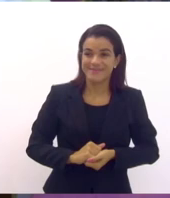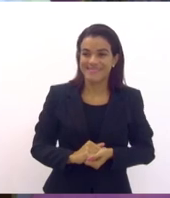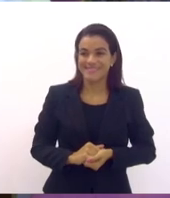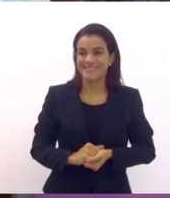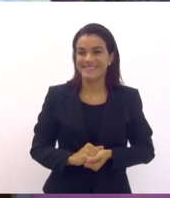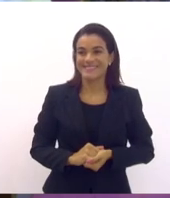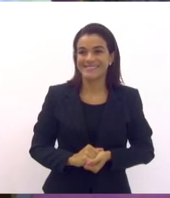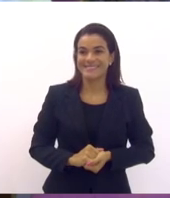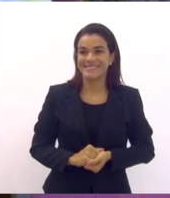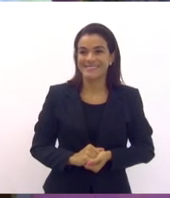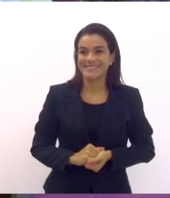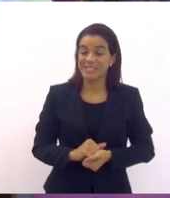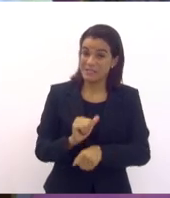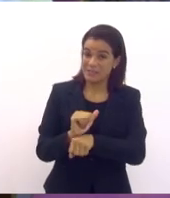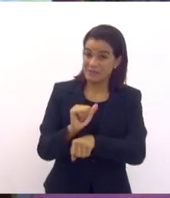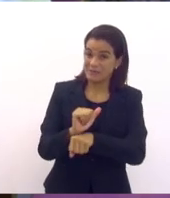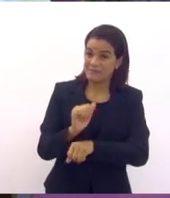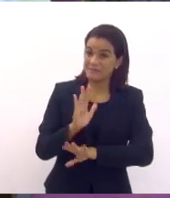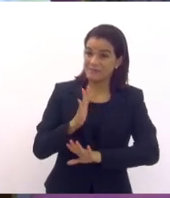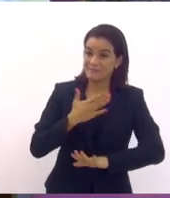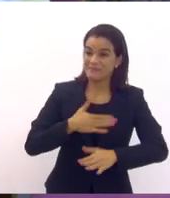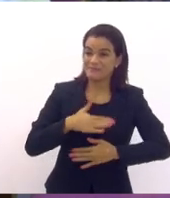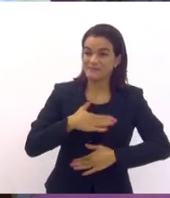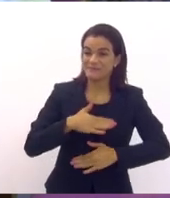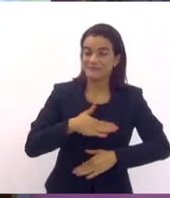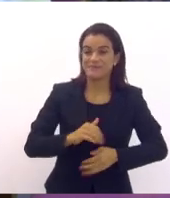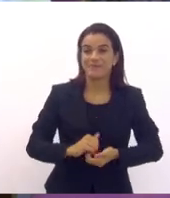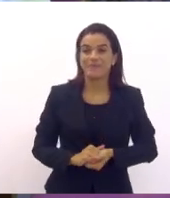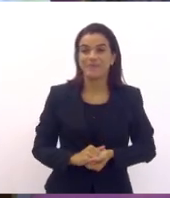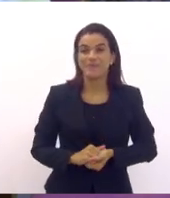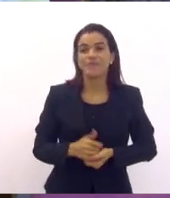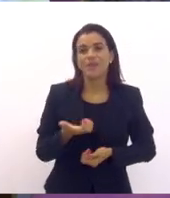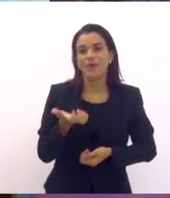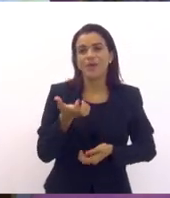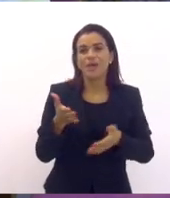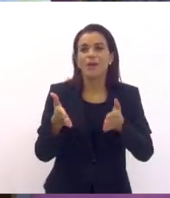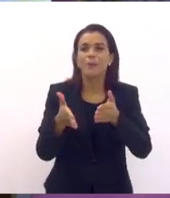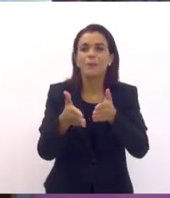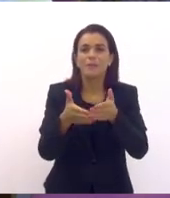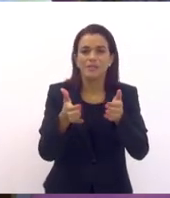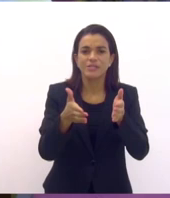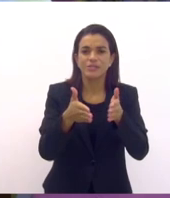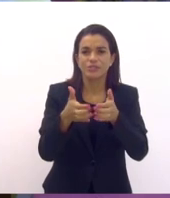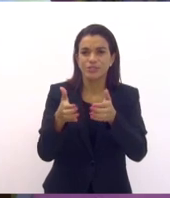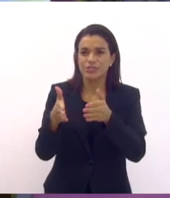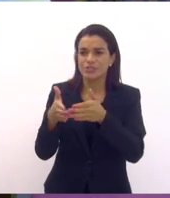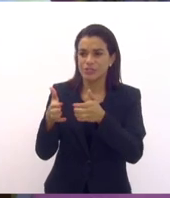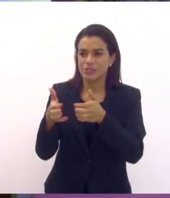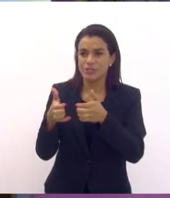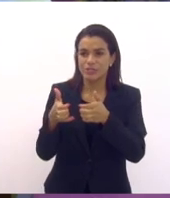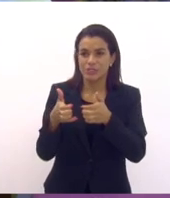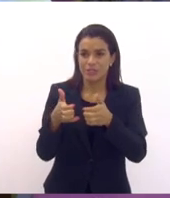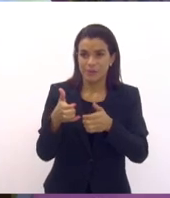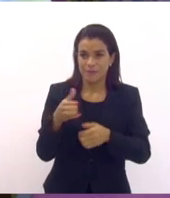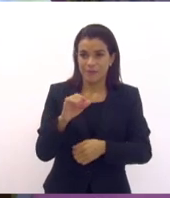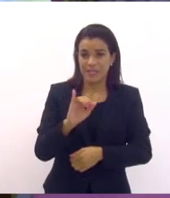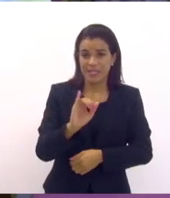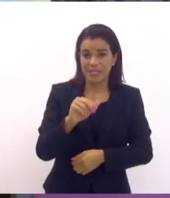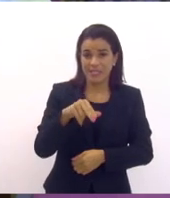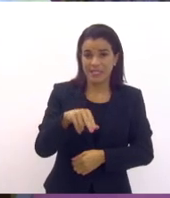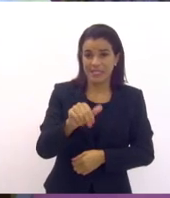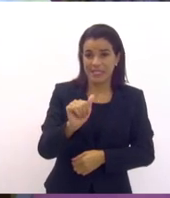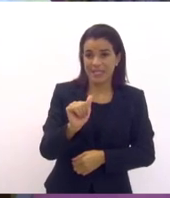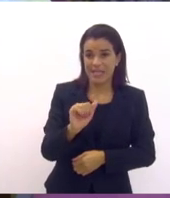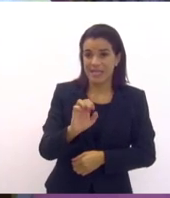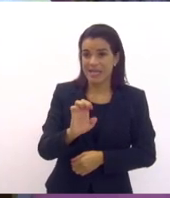bom daqui a pouco bem eu queria fazer um pedido eh D Ina gostaria